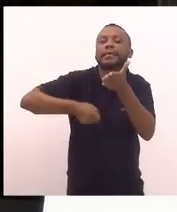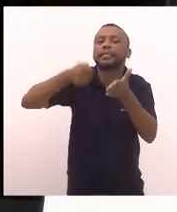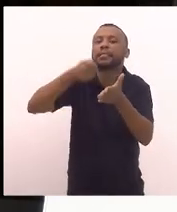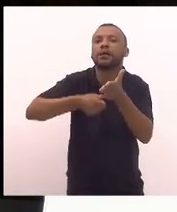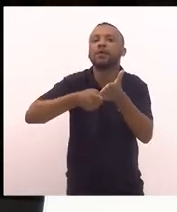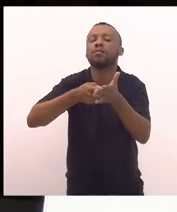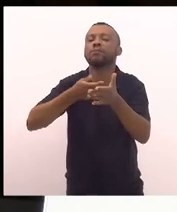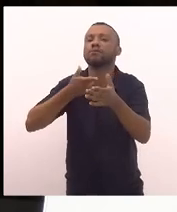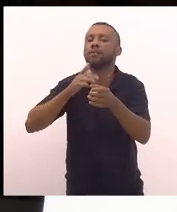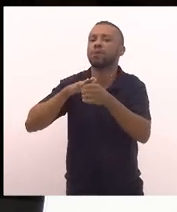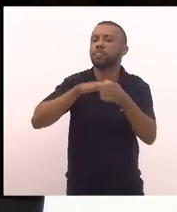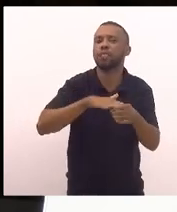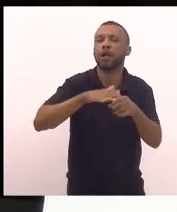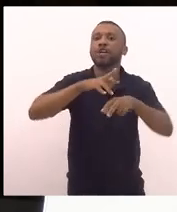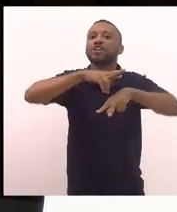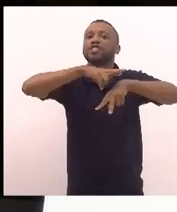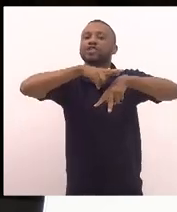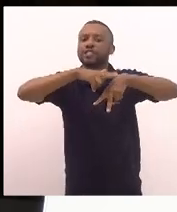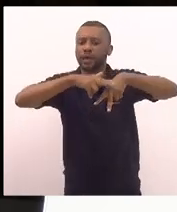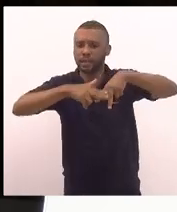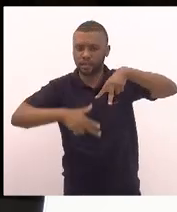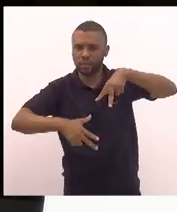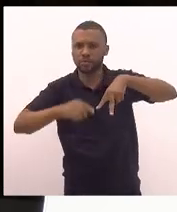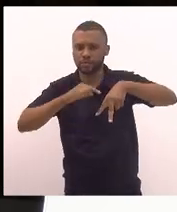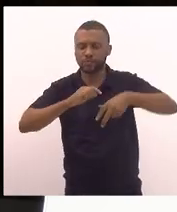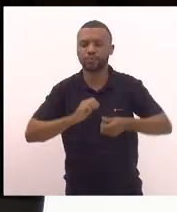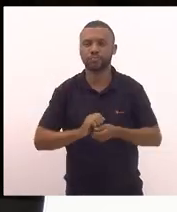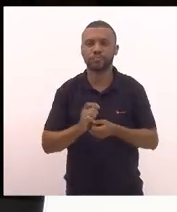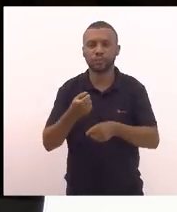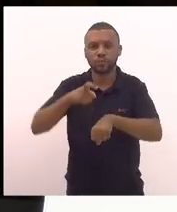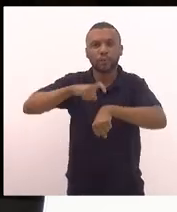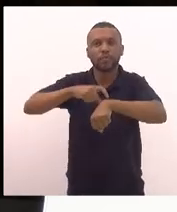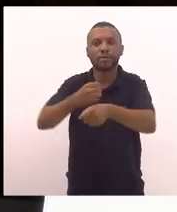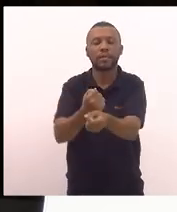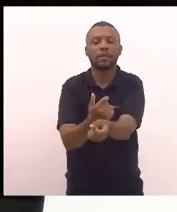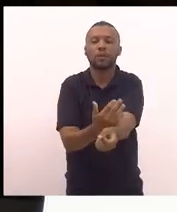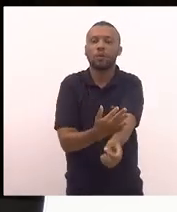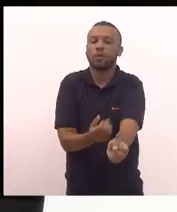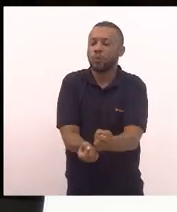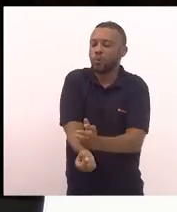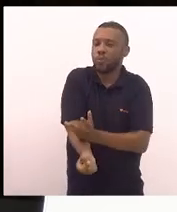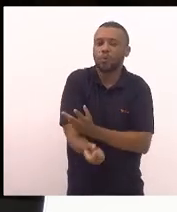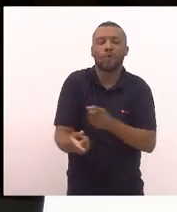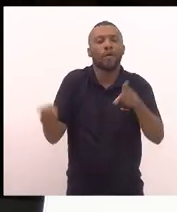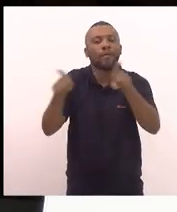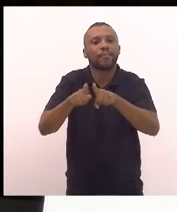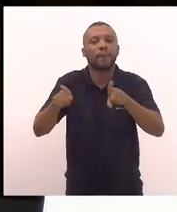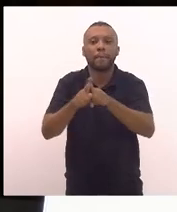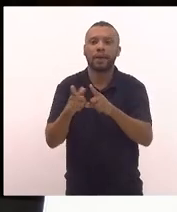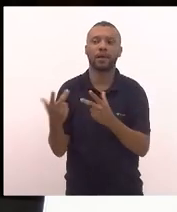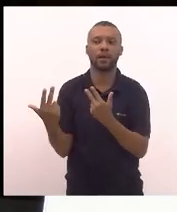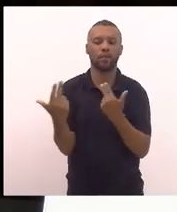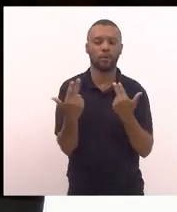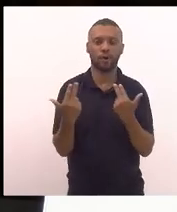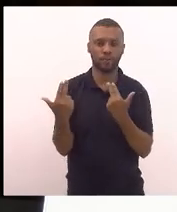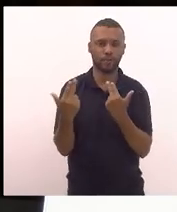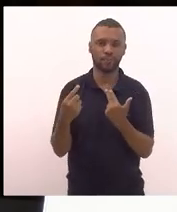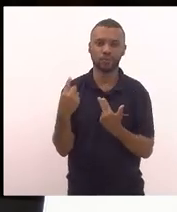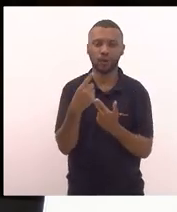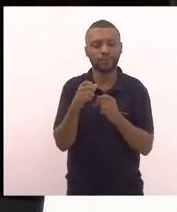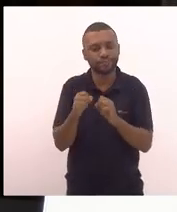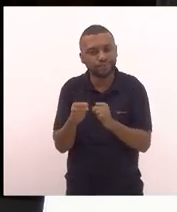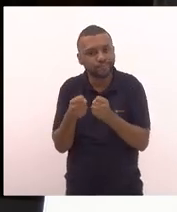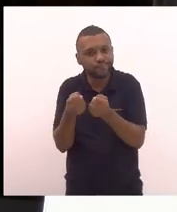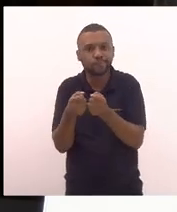gênero. E assim, quando a senhora se emocionou, eu também me emocionei, porque a gente tem que correr atrás